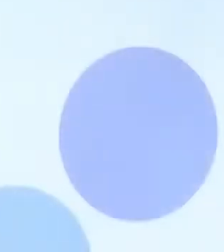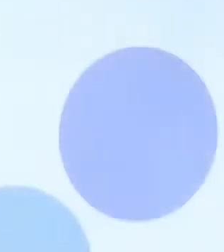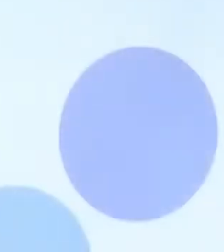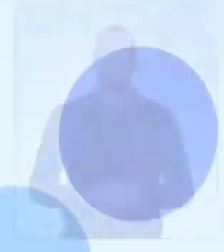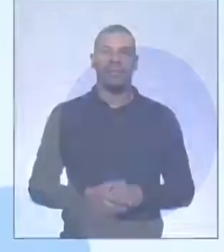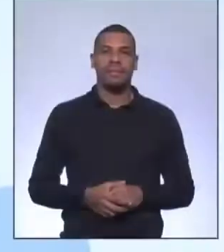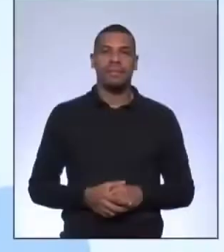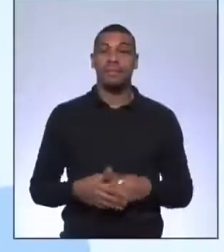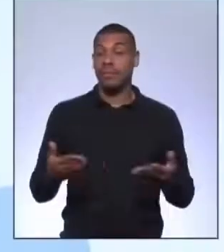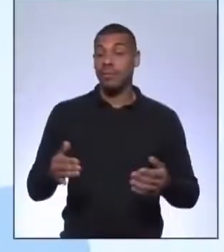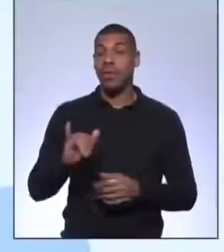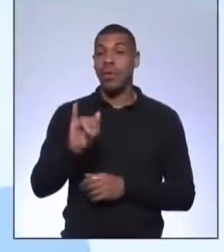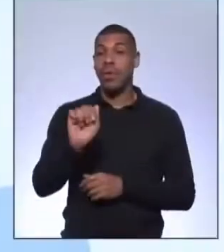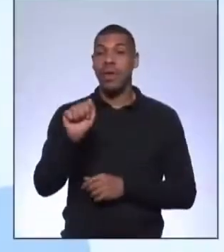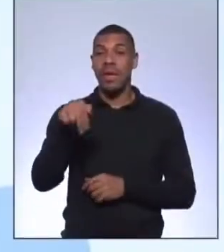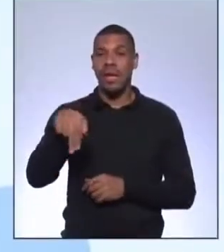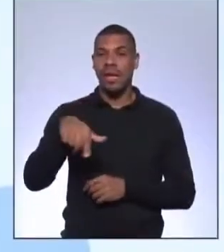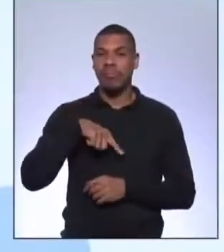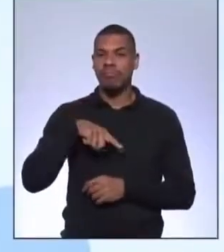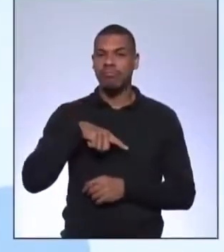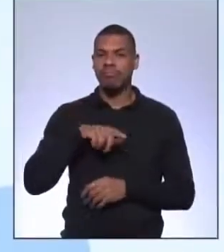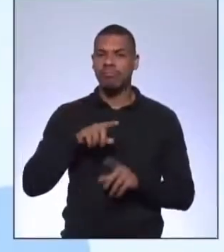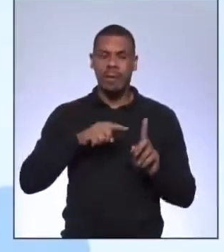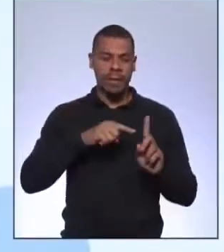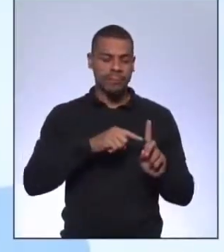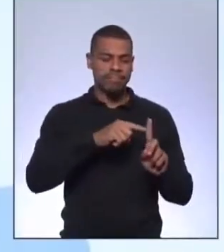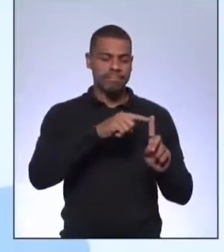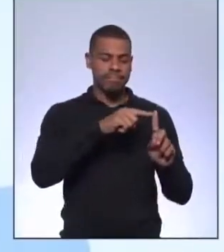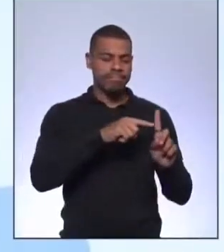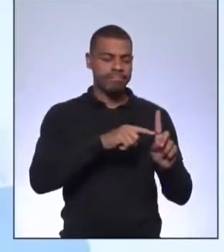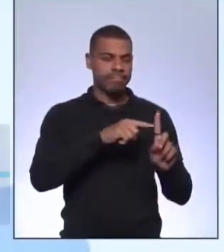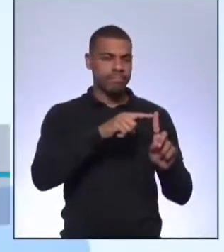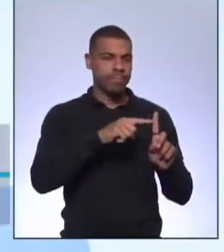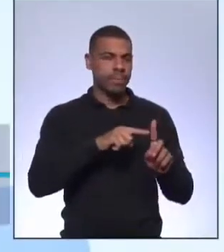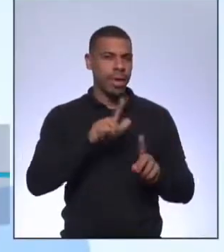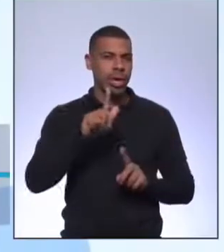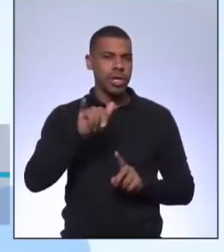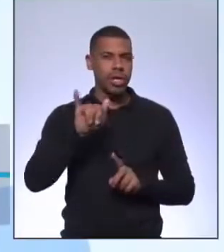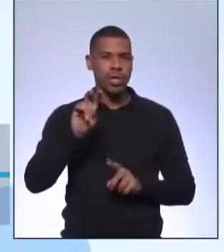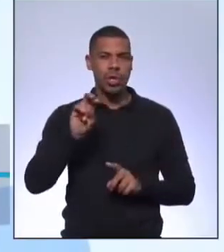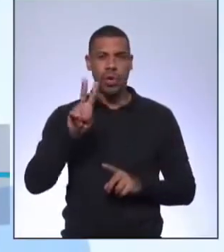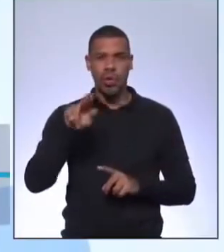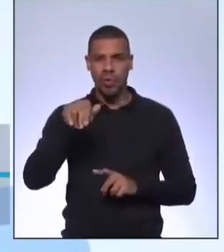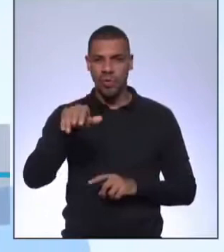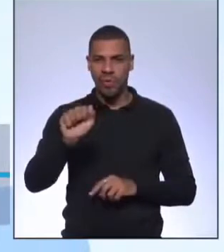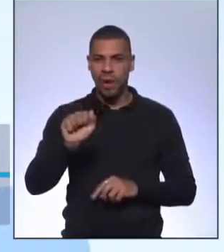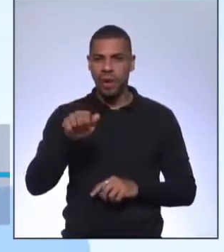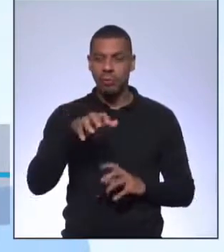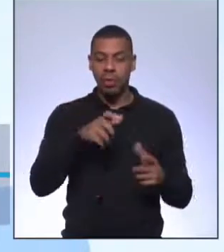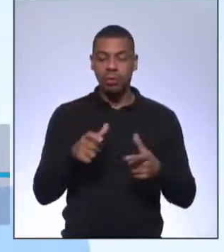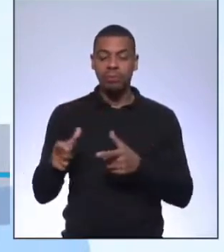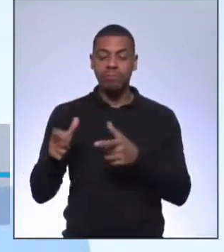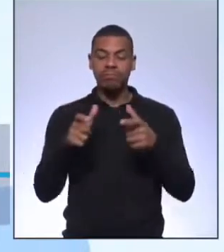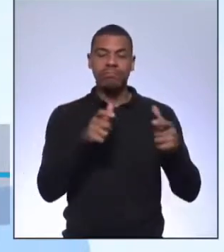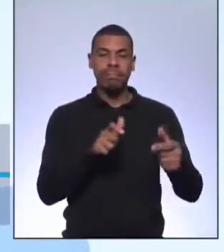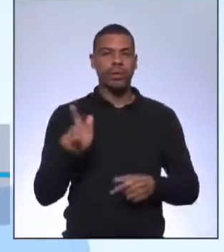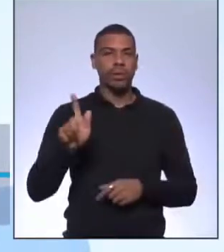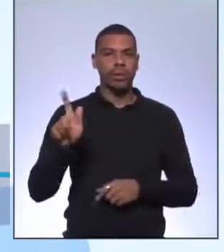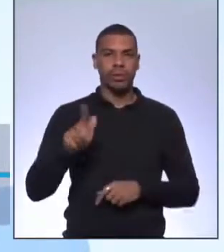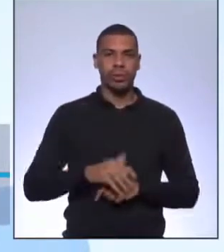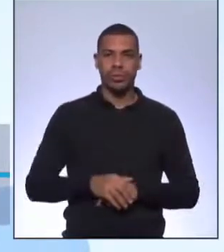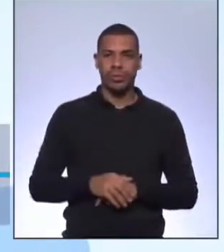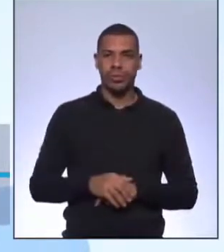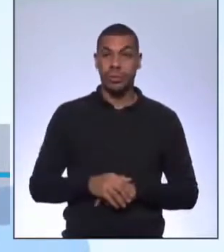Boa, o Ian Felipe disse que é pela temperatura. É, já a Giovana falou que é pela posição geográfica. O Richard